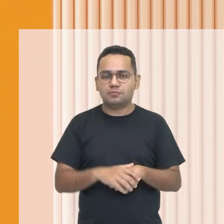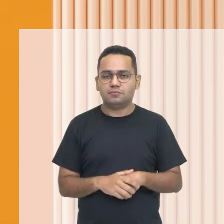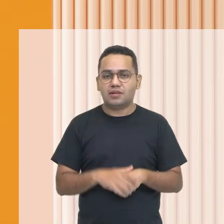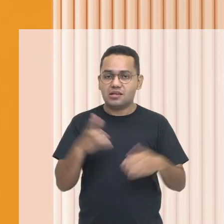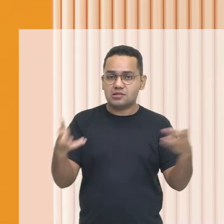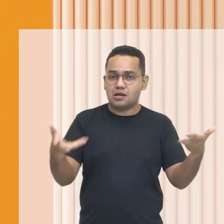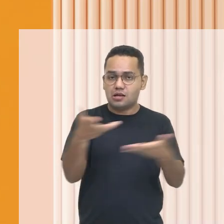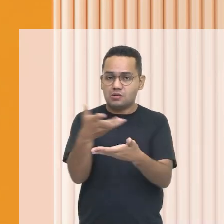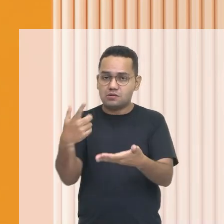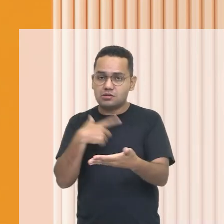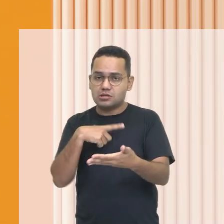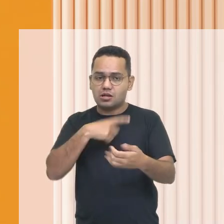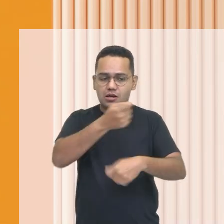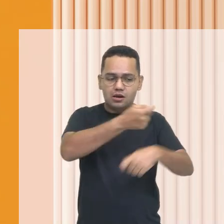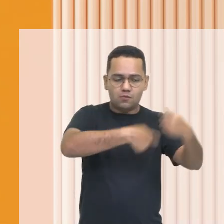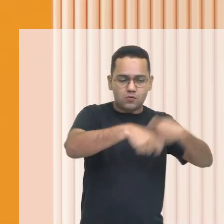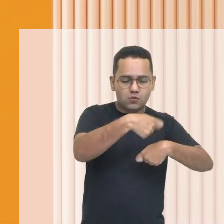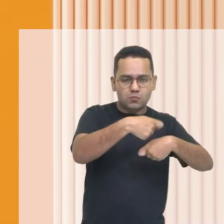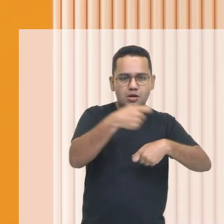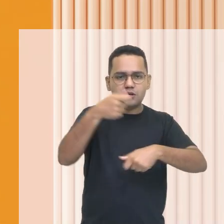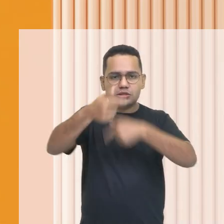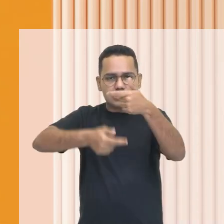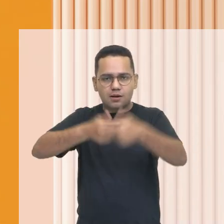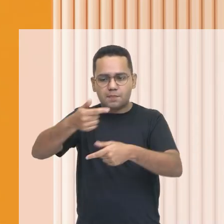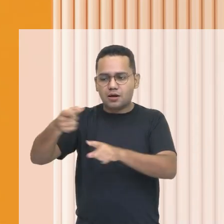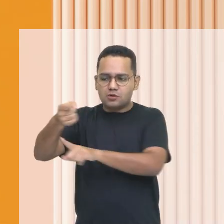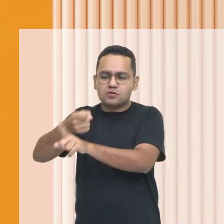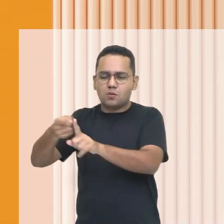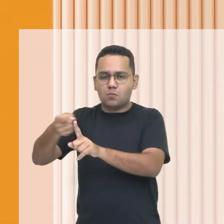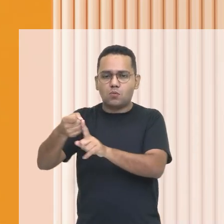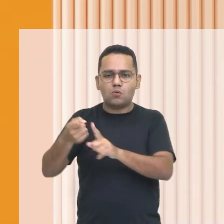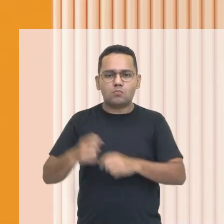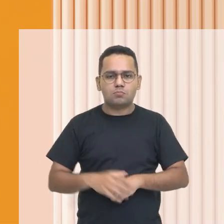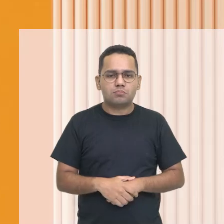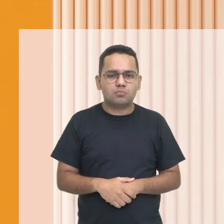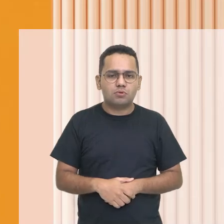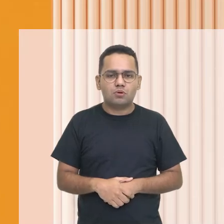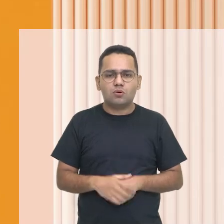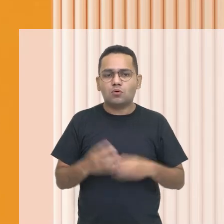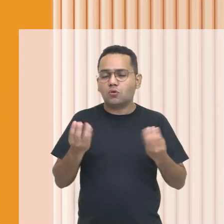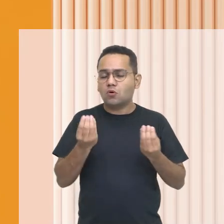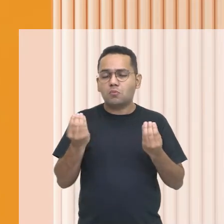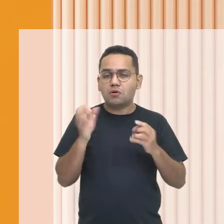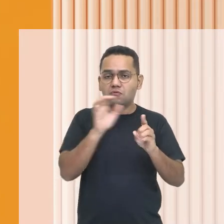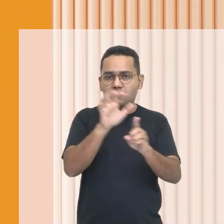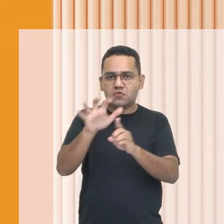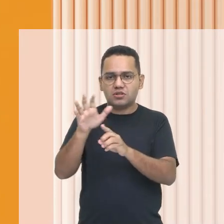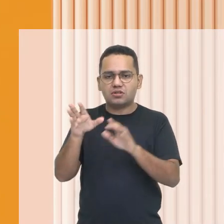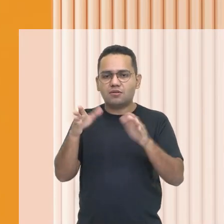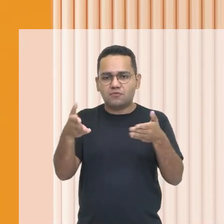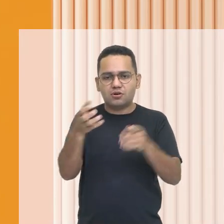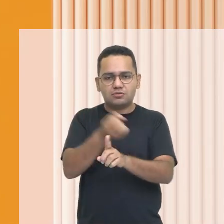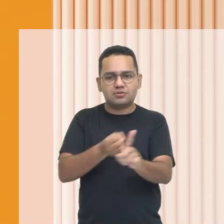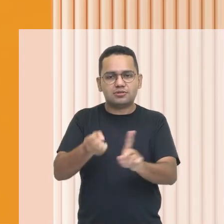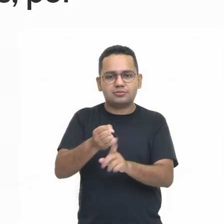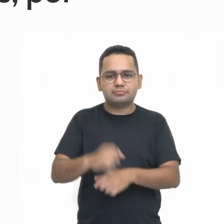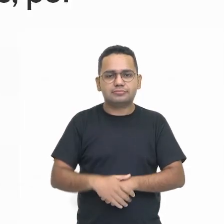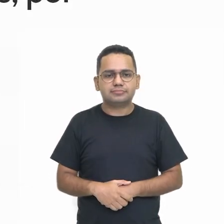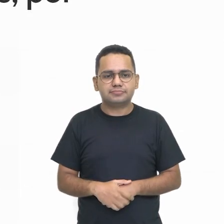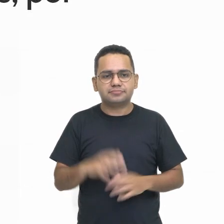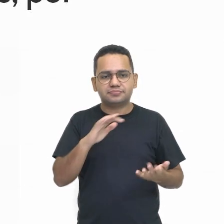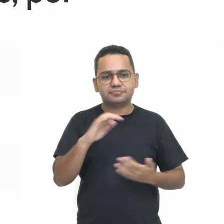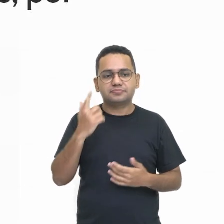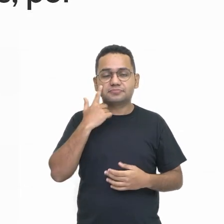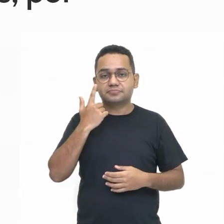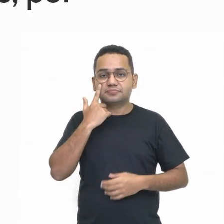economia, trabalho e sociedade. Como isso vai influenciar na sociedade, tá bom? Olha só, vamos